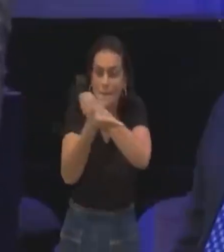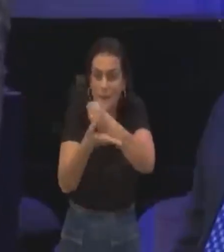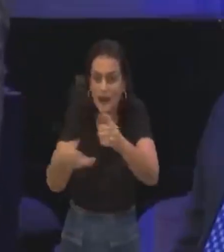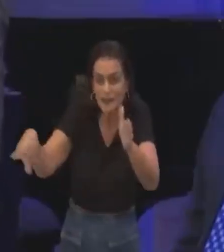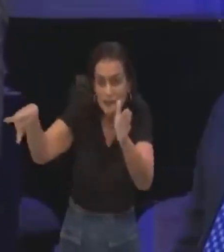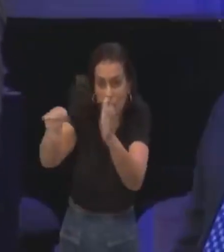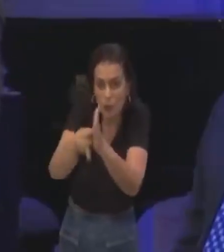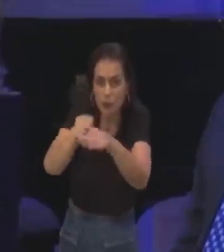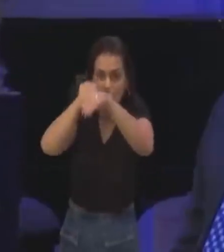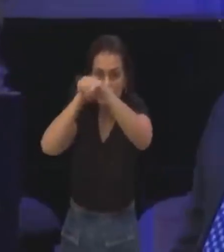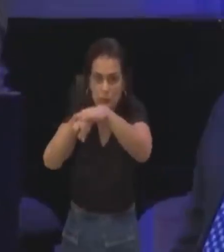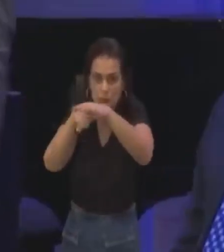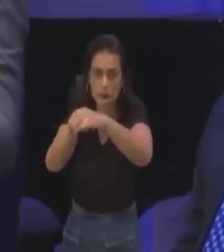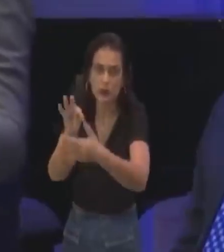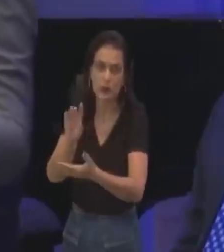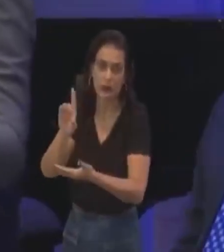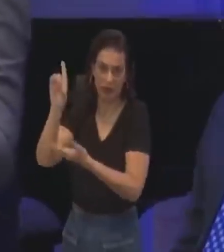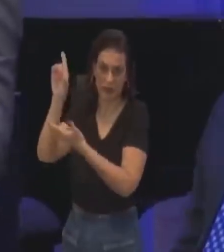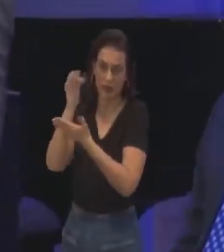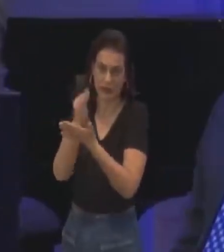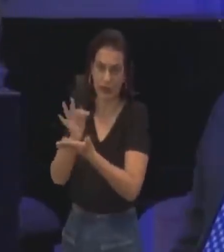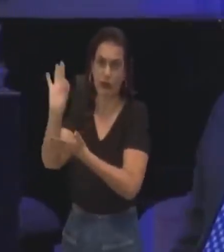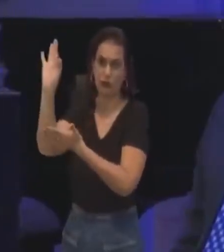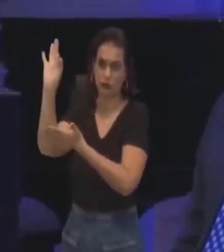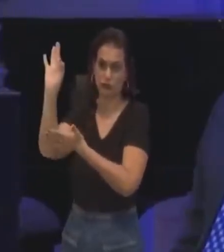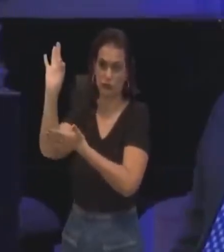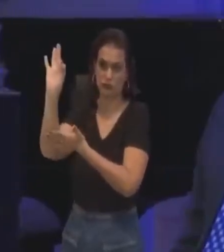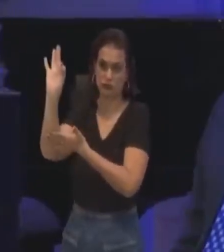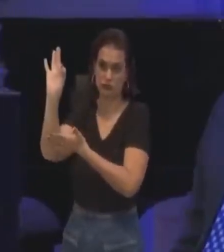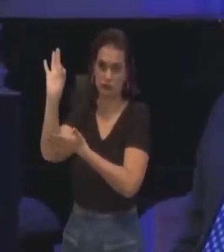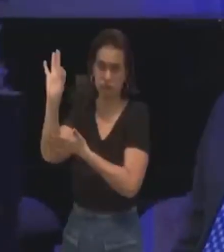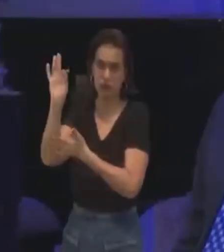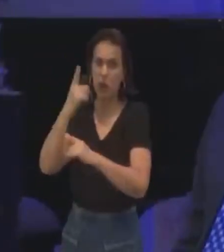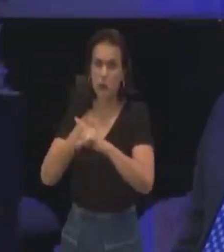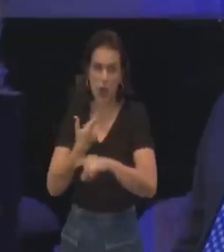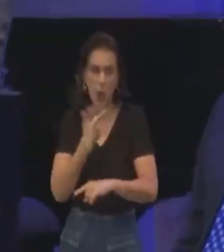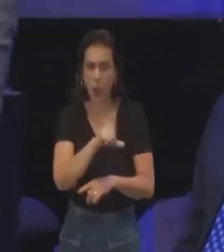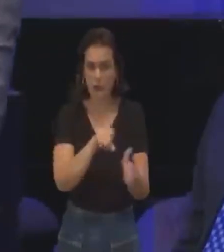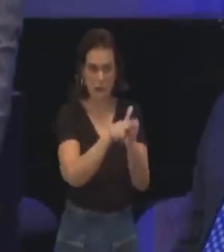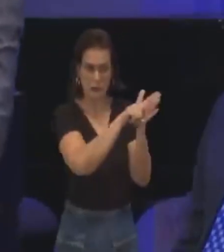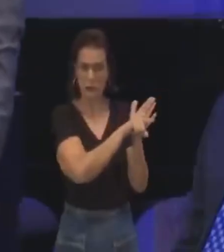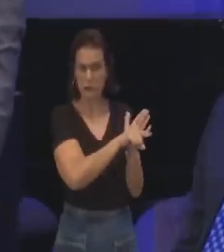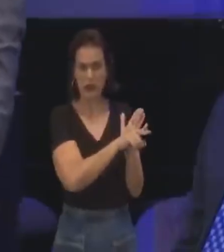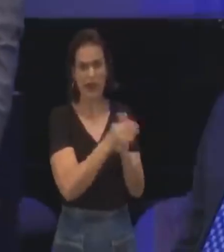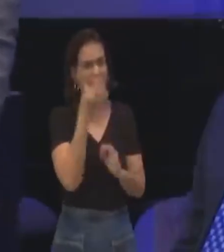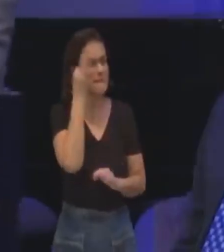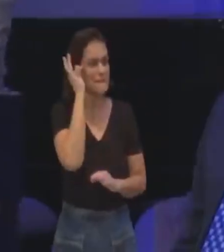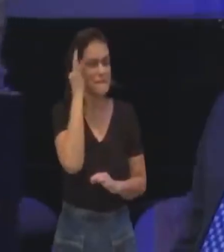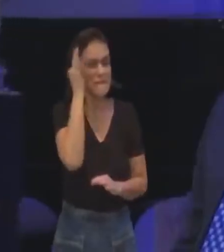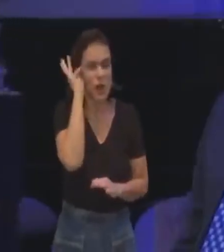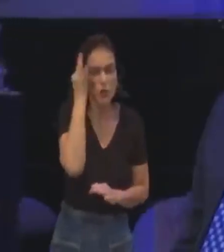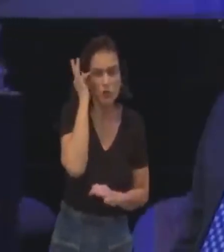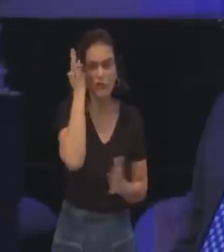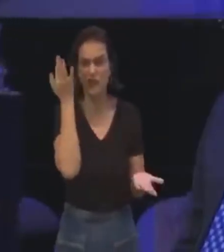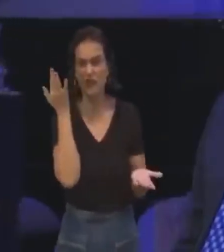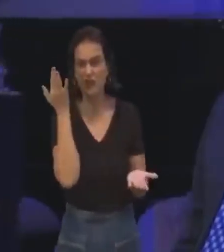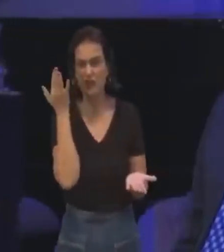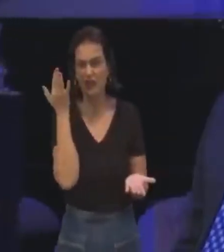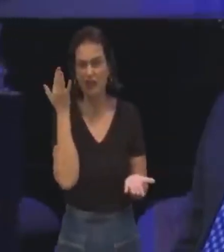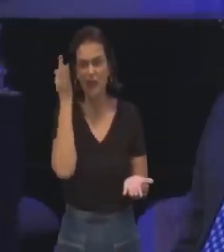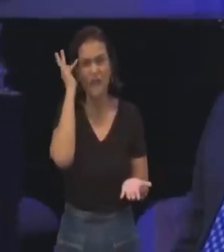teológico. Porque fora disso, é pura especulação, é pura filosofia, é mero